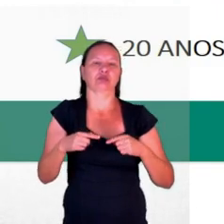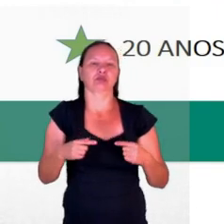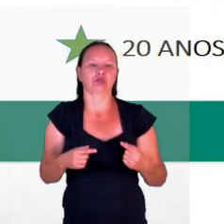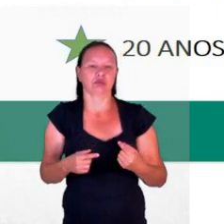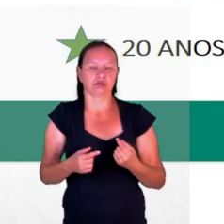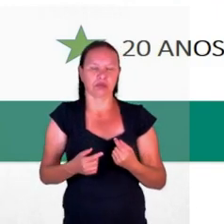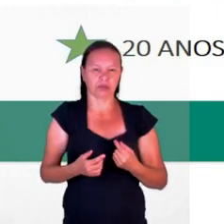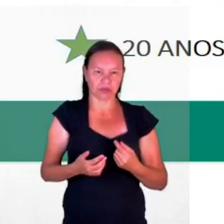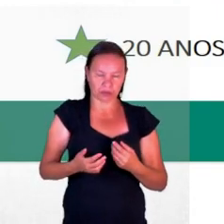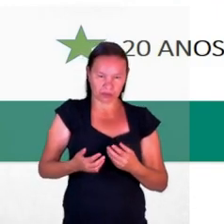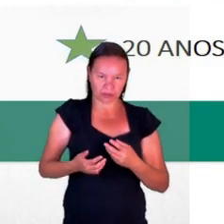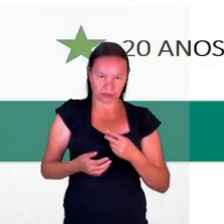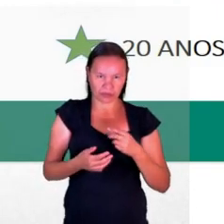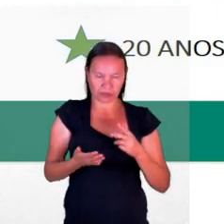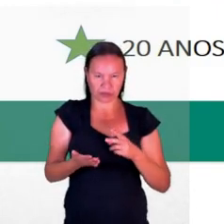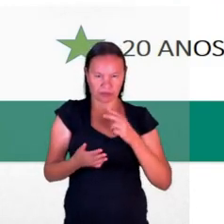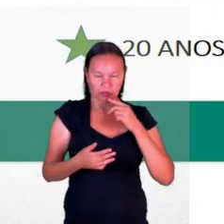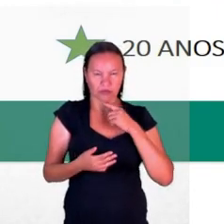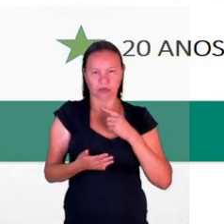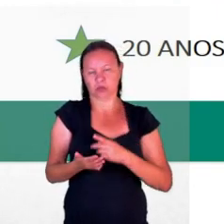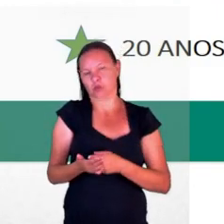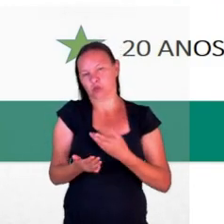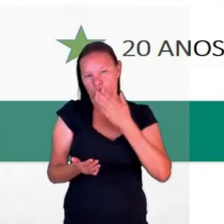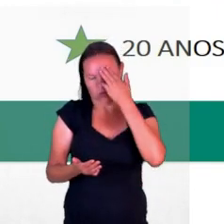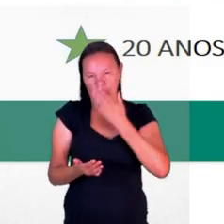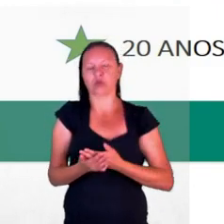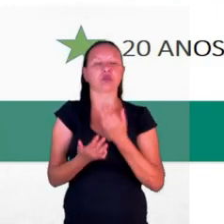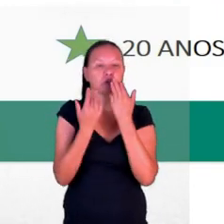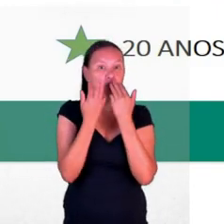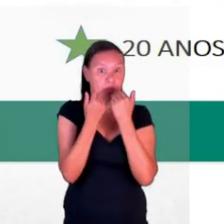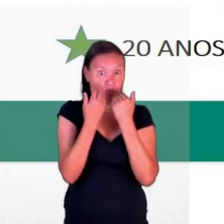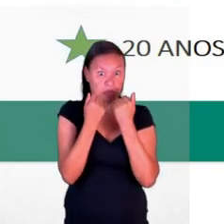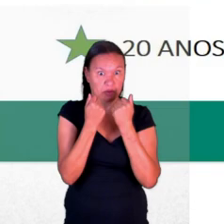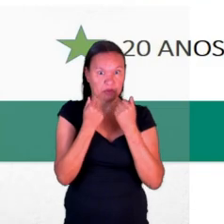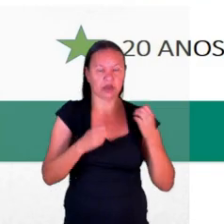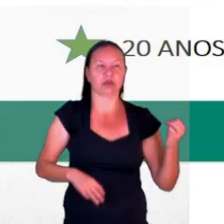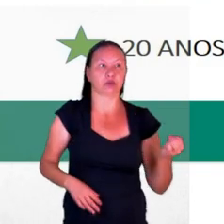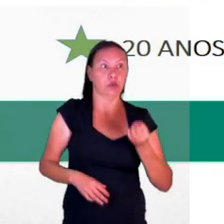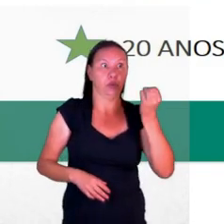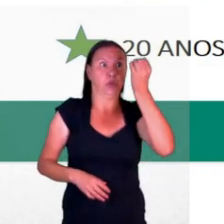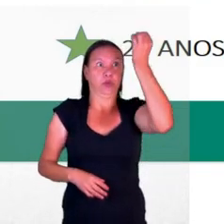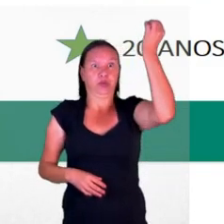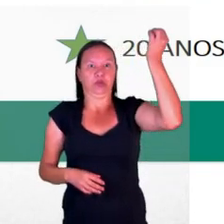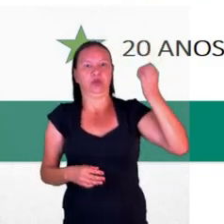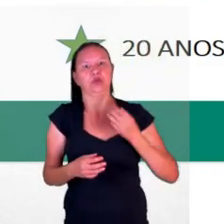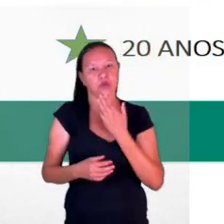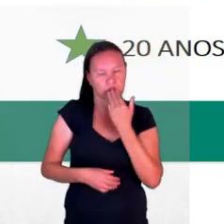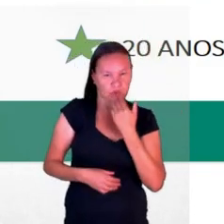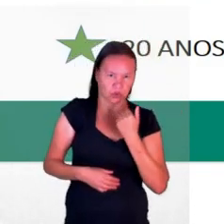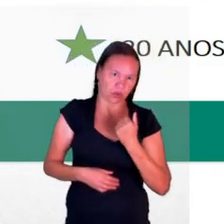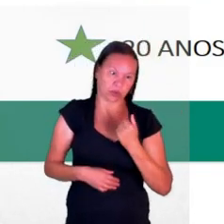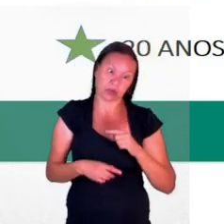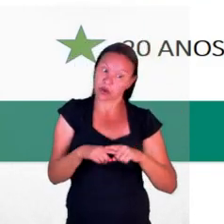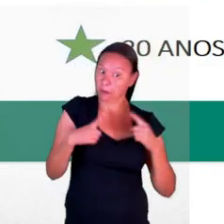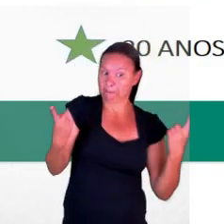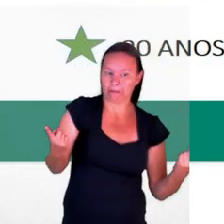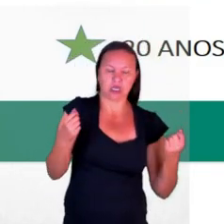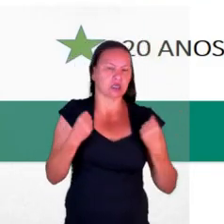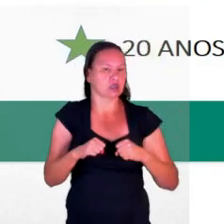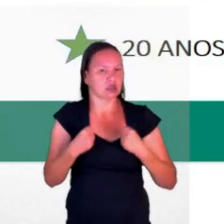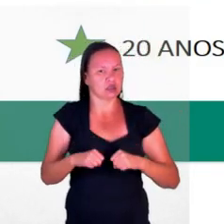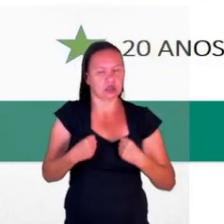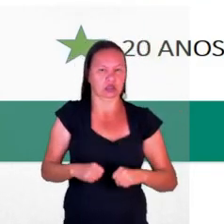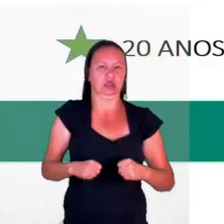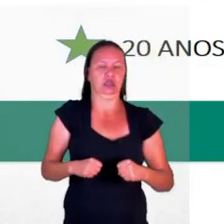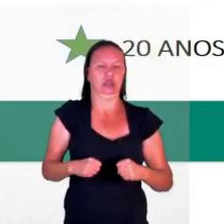eh ela pode ser considerada como autoconsumo e nesse sentido não há necessidade eh eh de de certificação pela